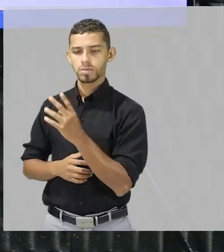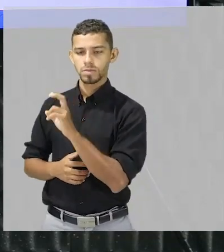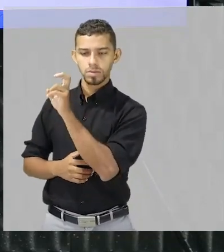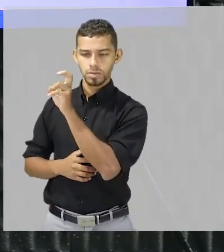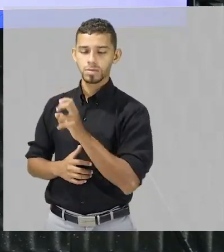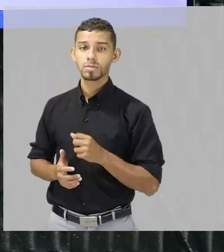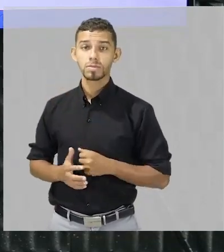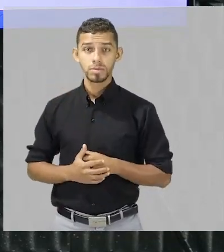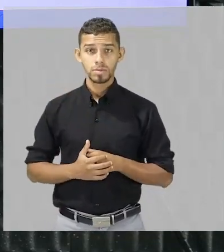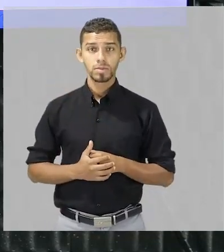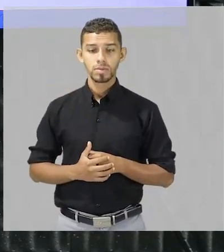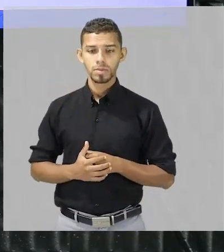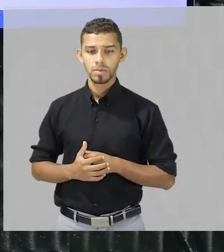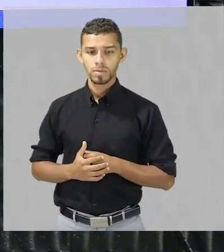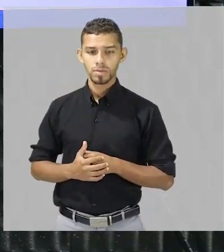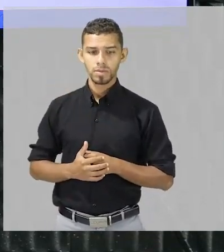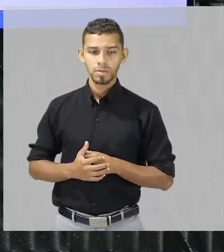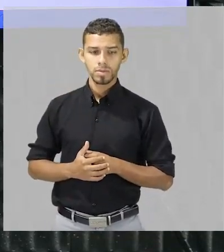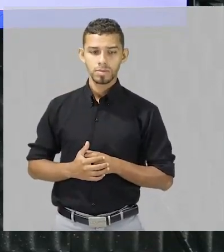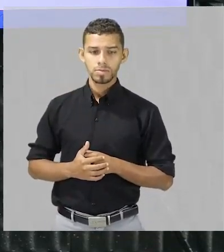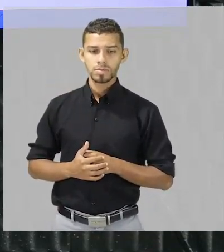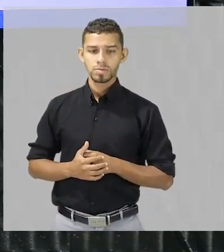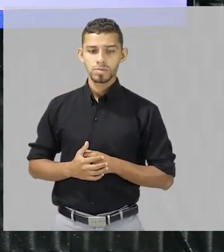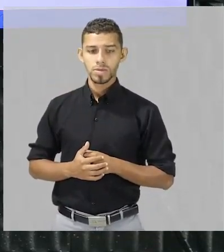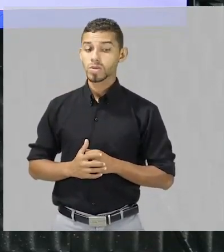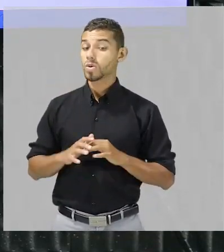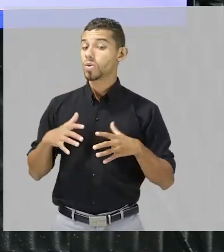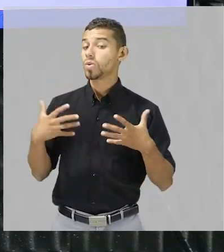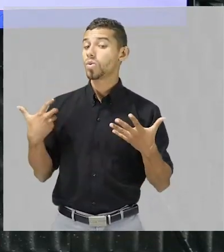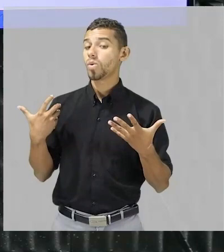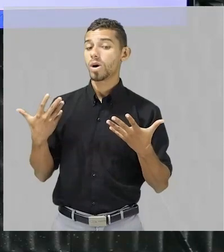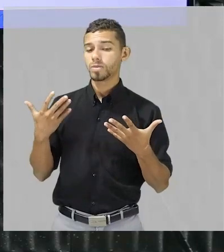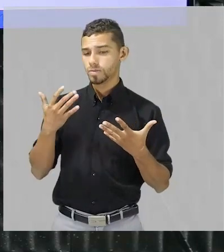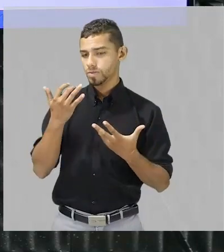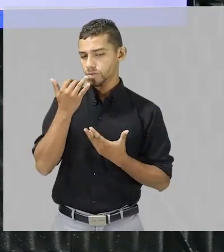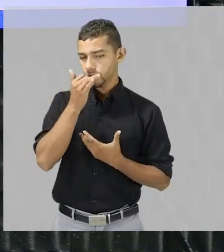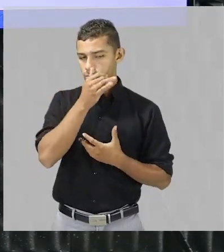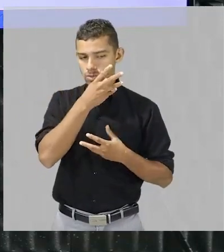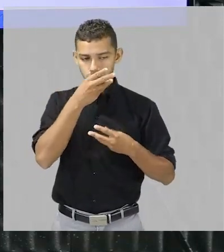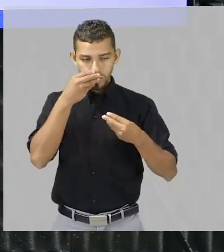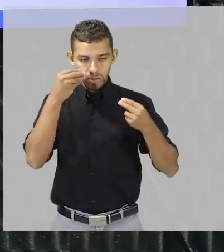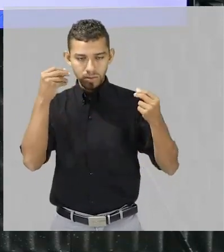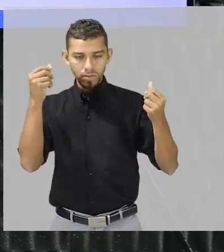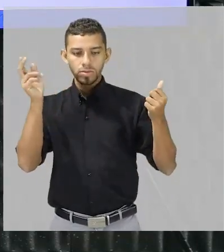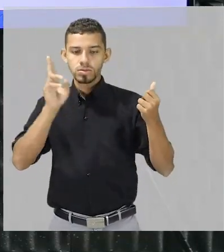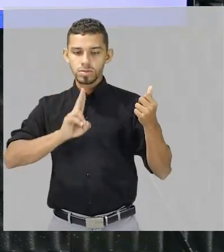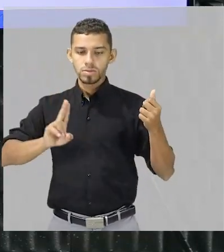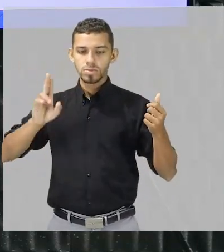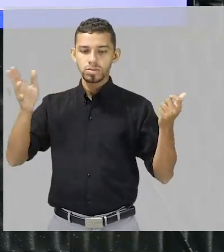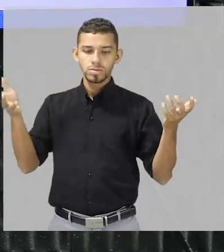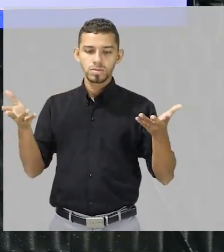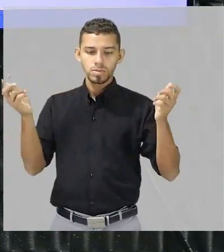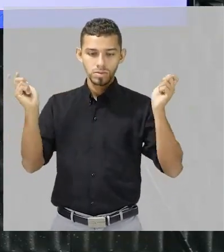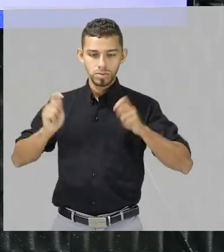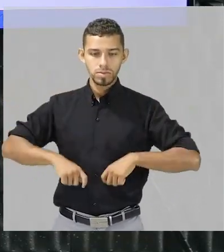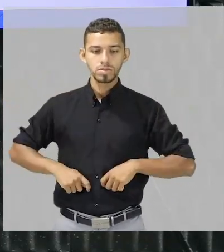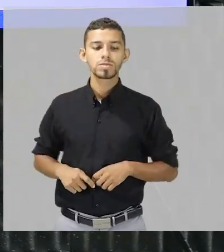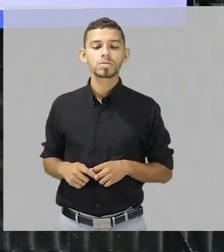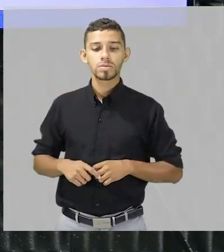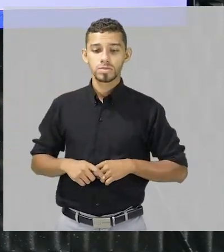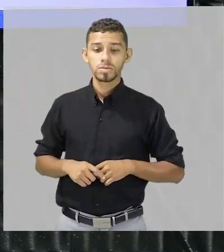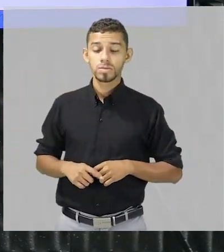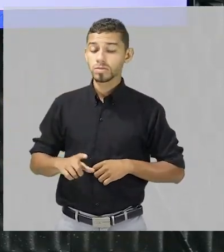5. Bom, a questão diz o seguinte: qual substância o empresário deverá utilizar? Ele